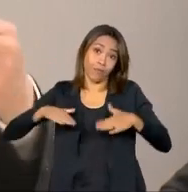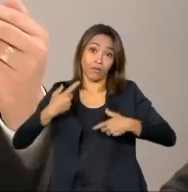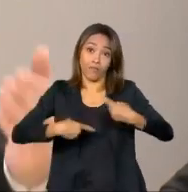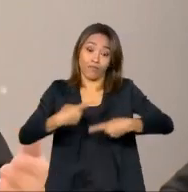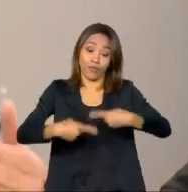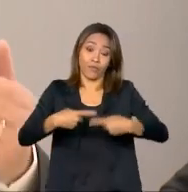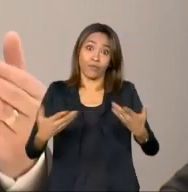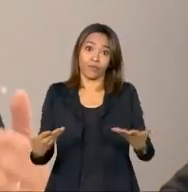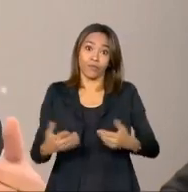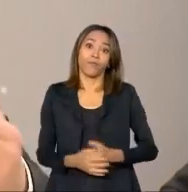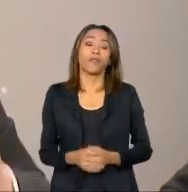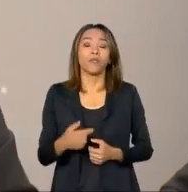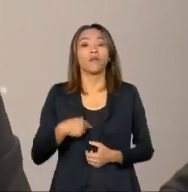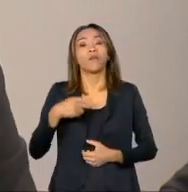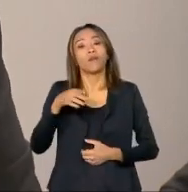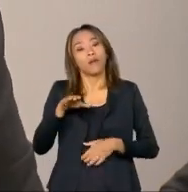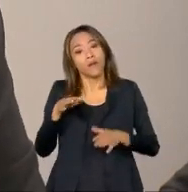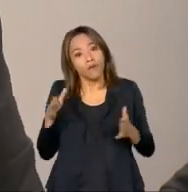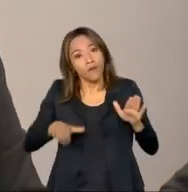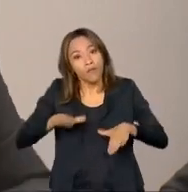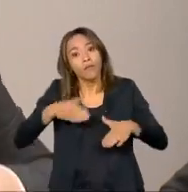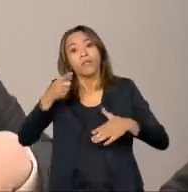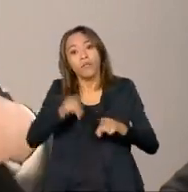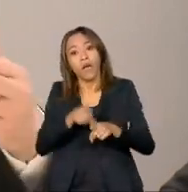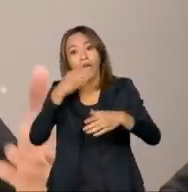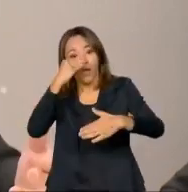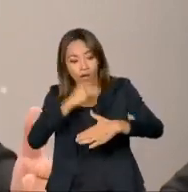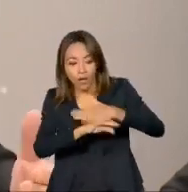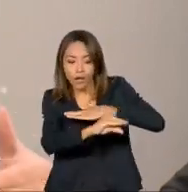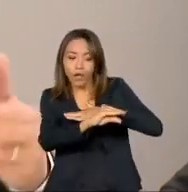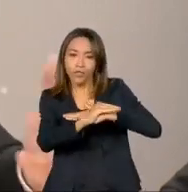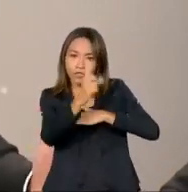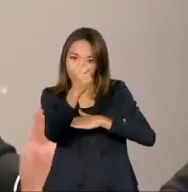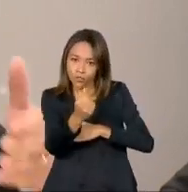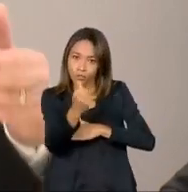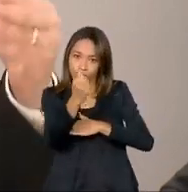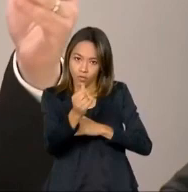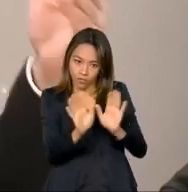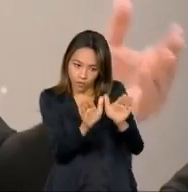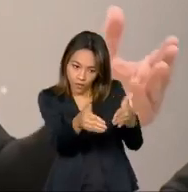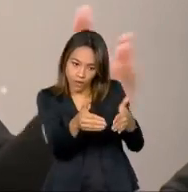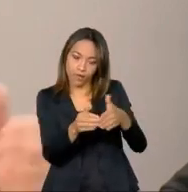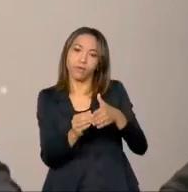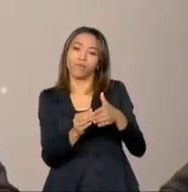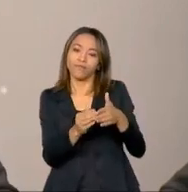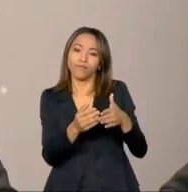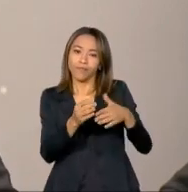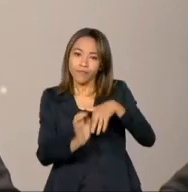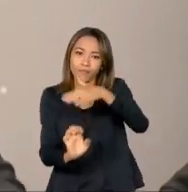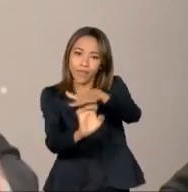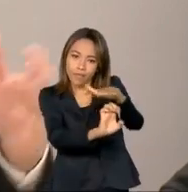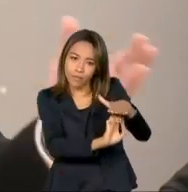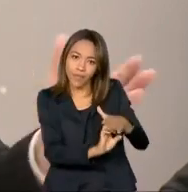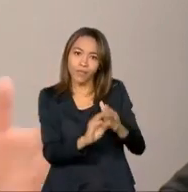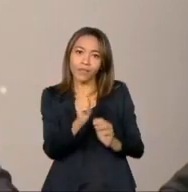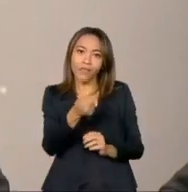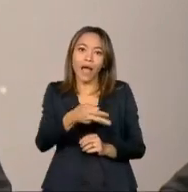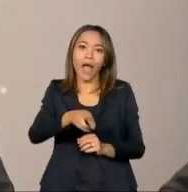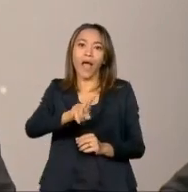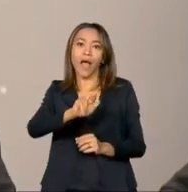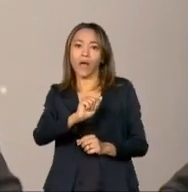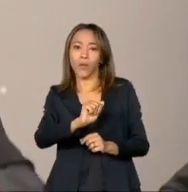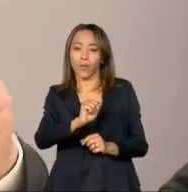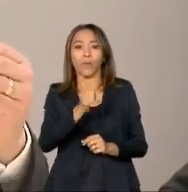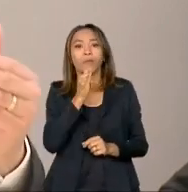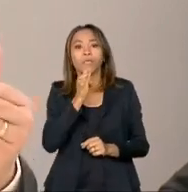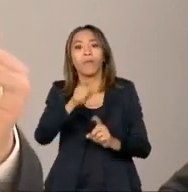de financiamento que nós temos hoje para os pequenos negócios agro do Brasil, para a agricultura familiar,